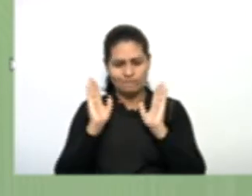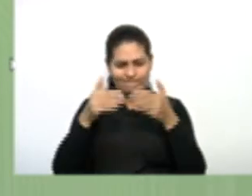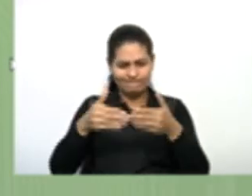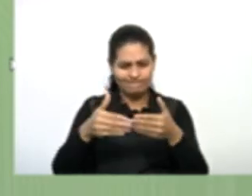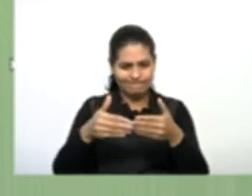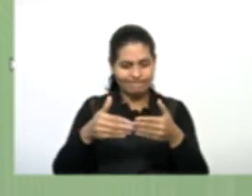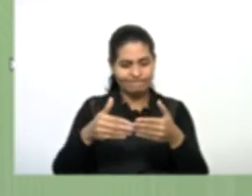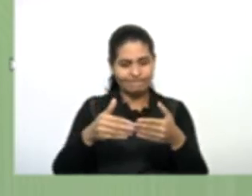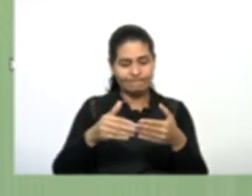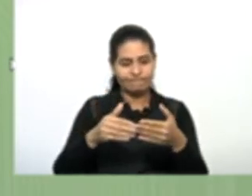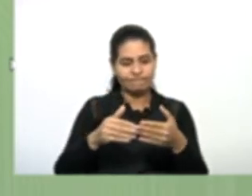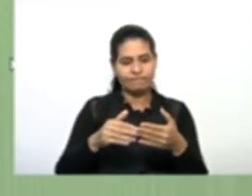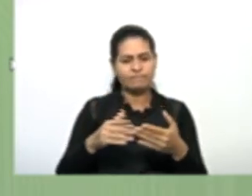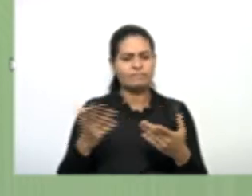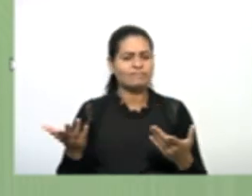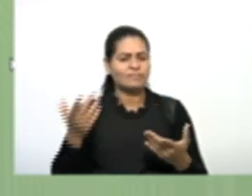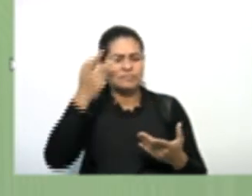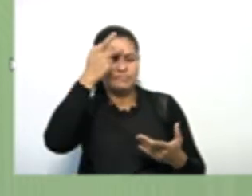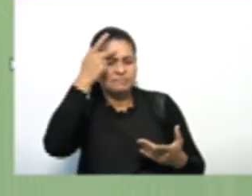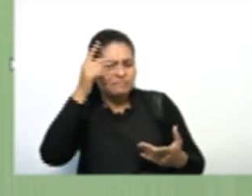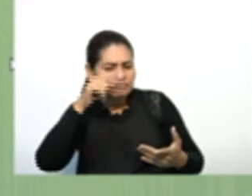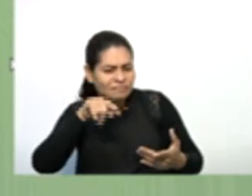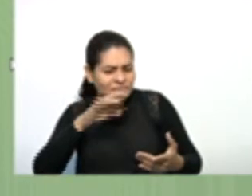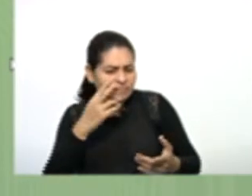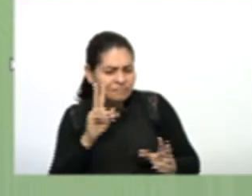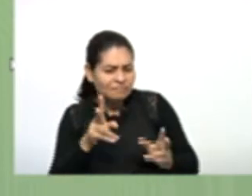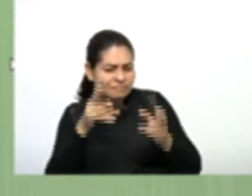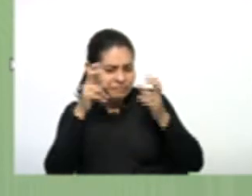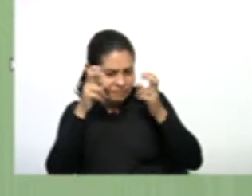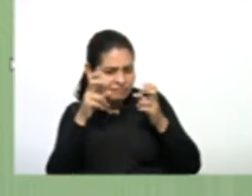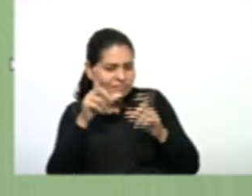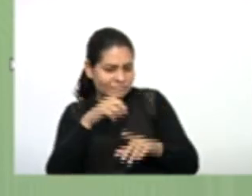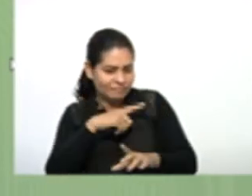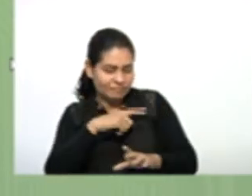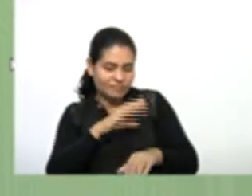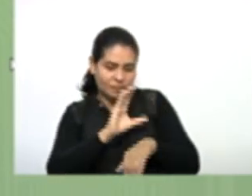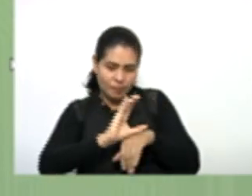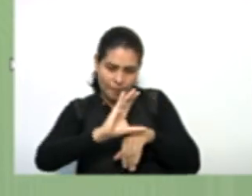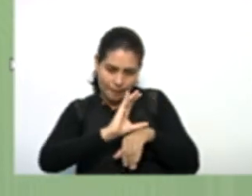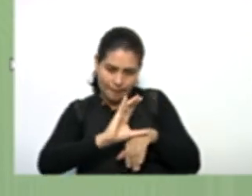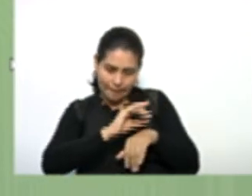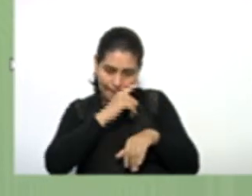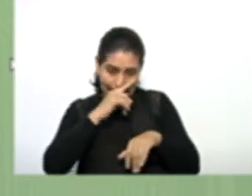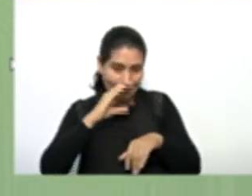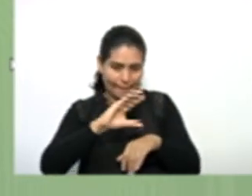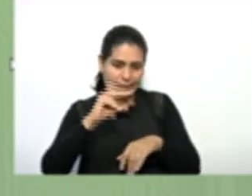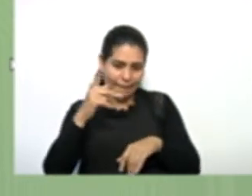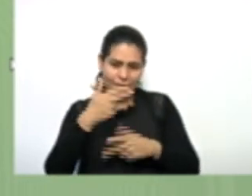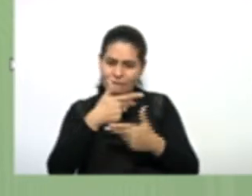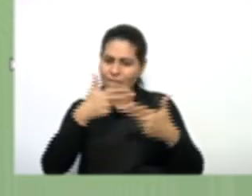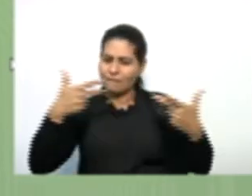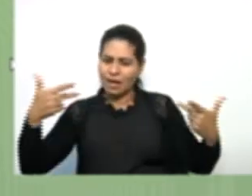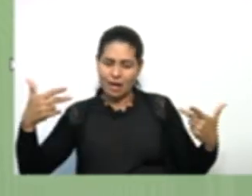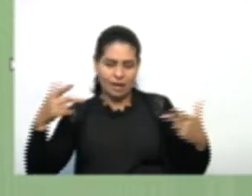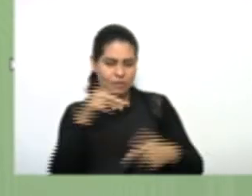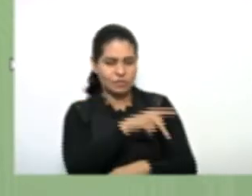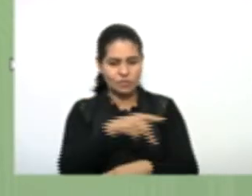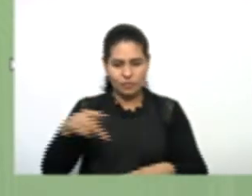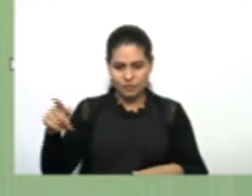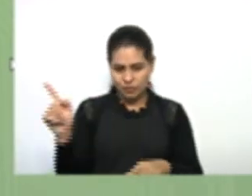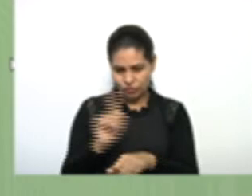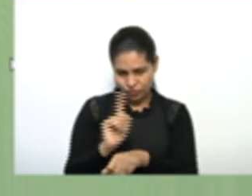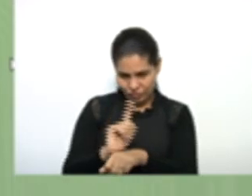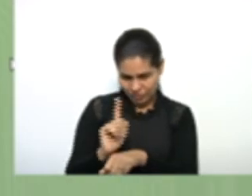concentrados? Pessoal, não sei se vocês já perceberam, mas aqui no curso de cooperativismo, vocês têm vários professores da área de gestão,